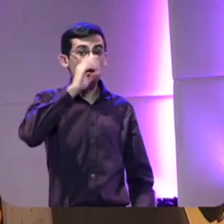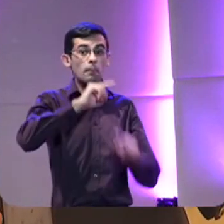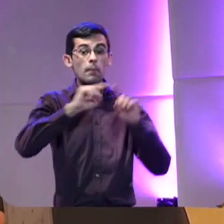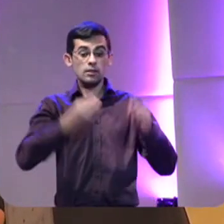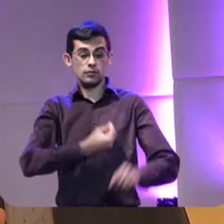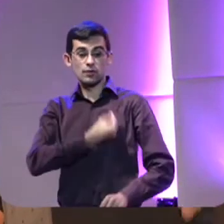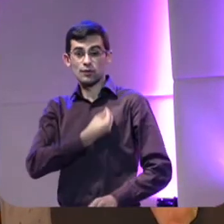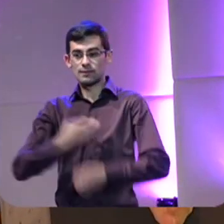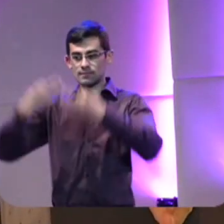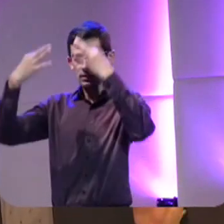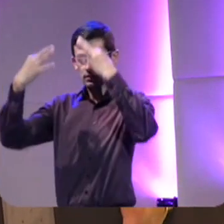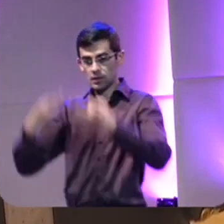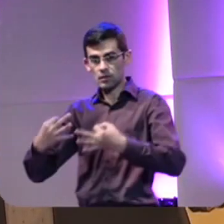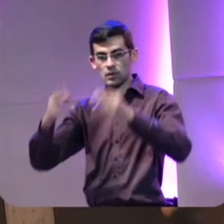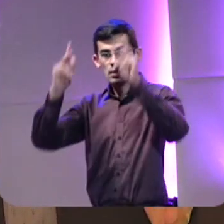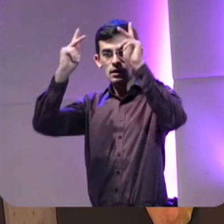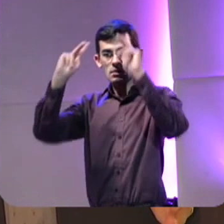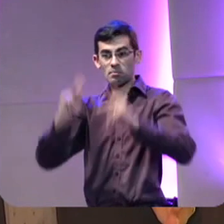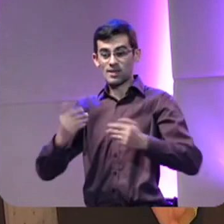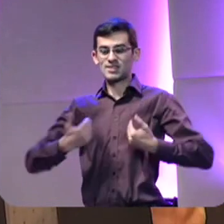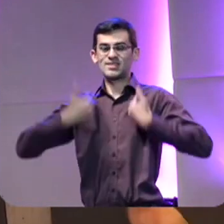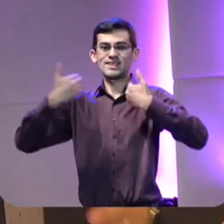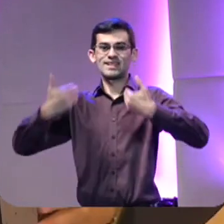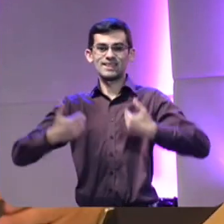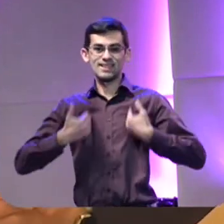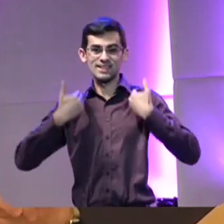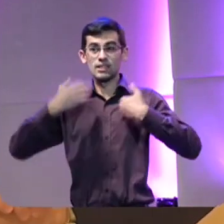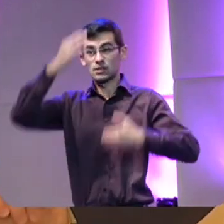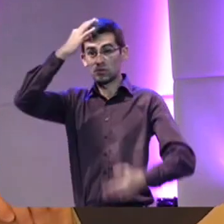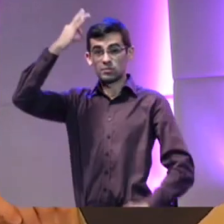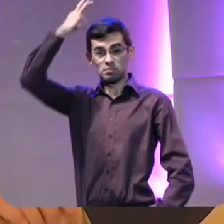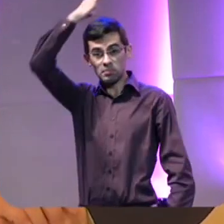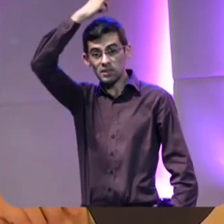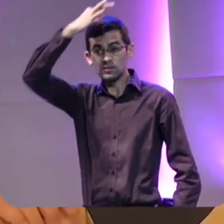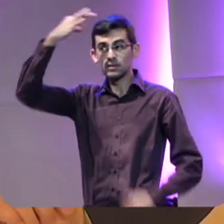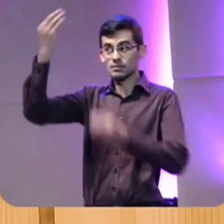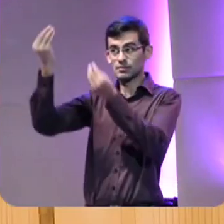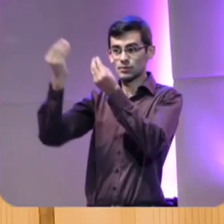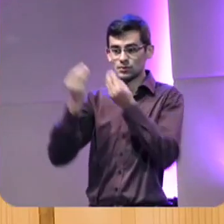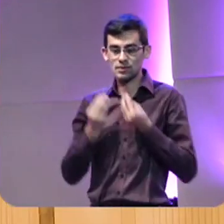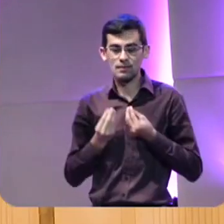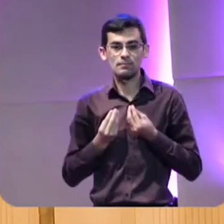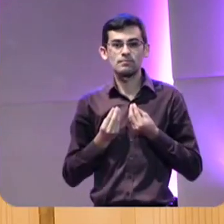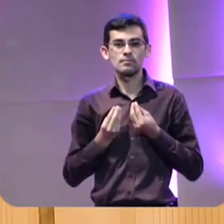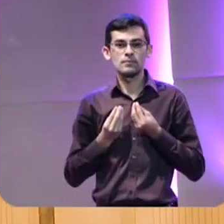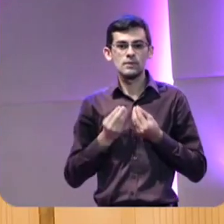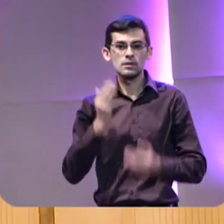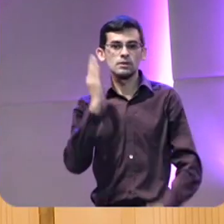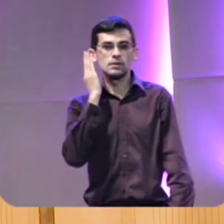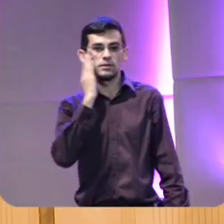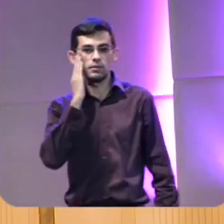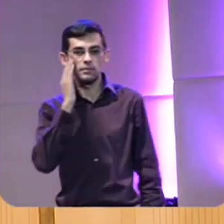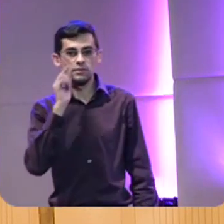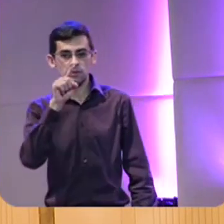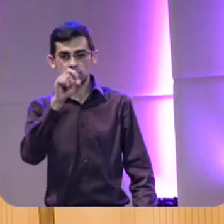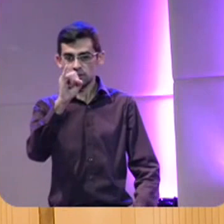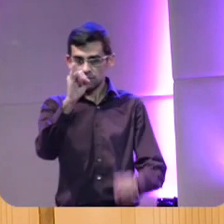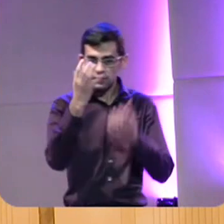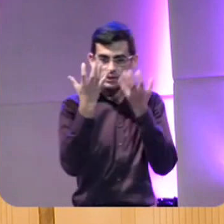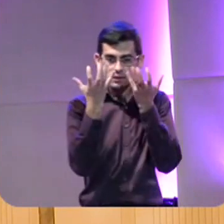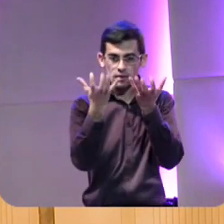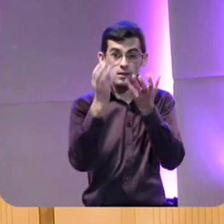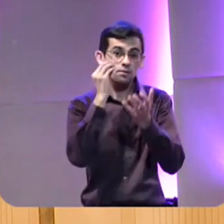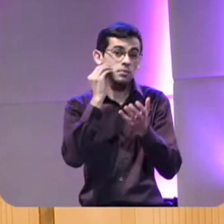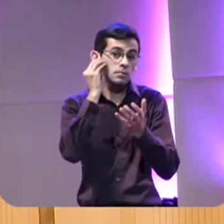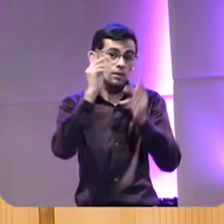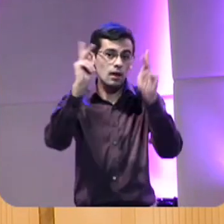viver corretamente, em paz e com a alegria que o Espírito Santo dá. Sabe, se você quer experimentar